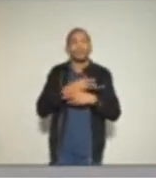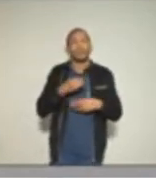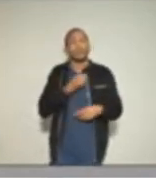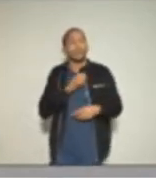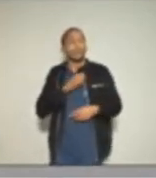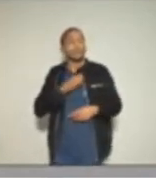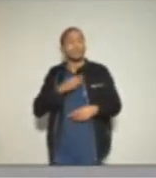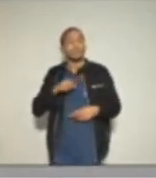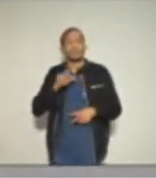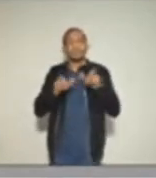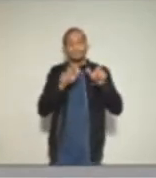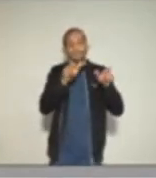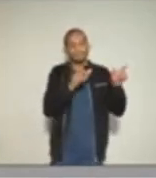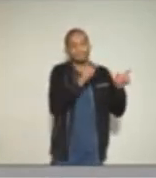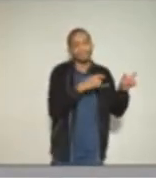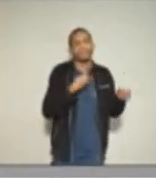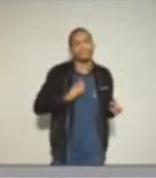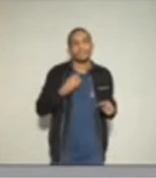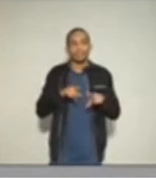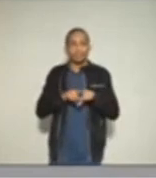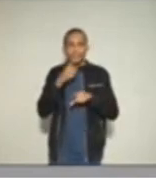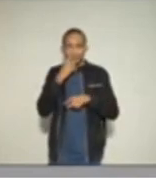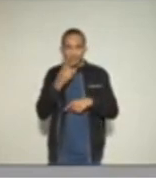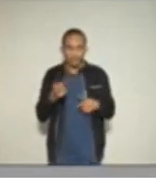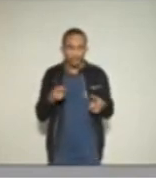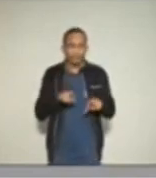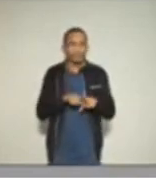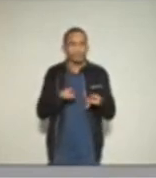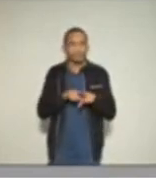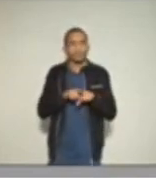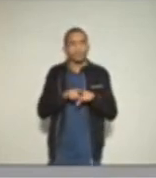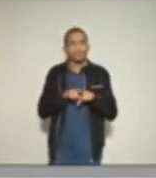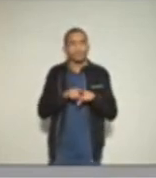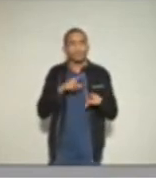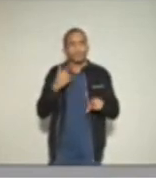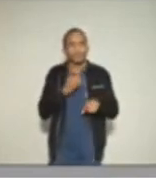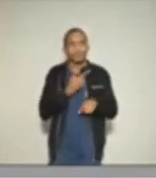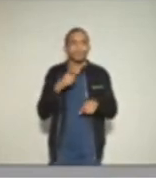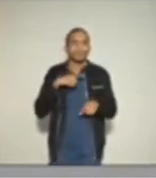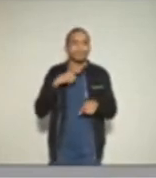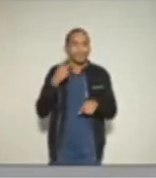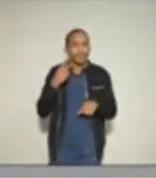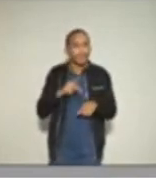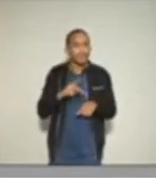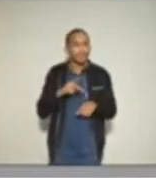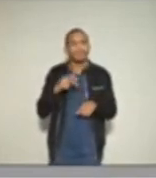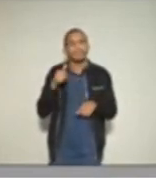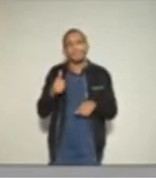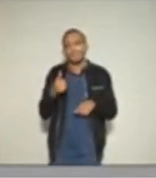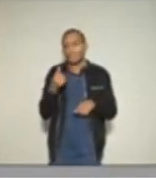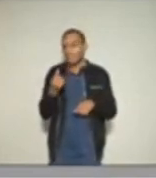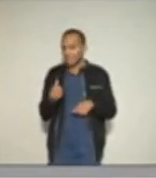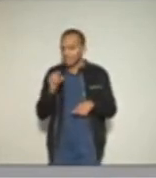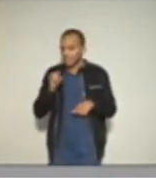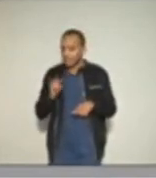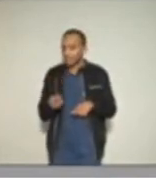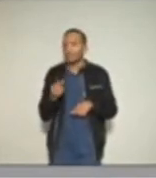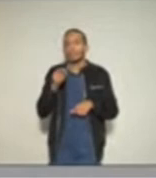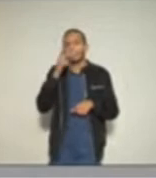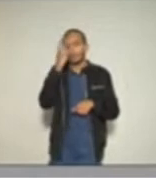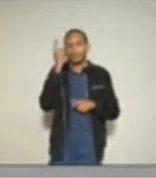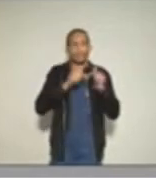da geração dos resíduos sólidos. Só para a gente ter uma ideia, nós temos aqui 16 mil agentes de